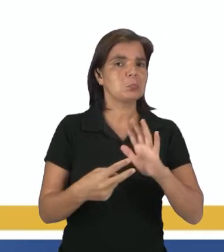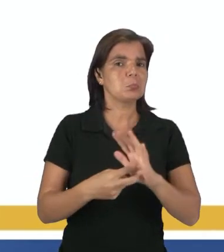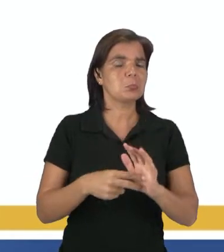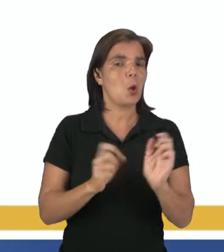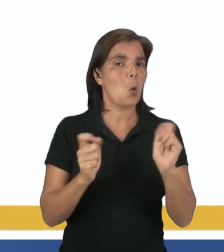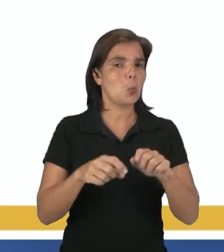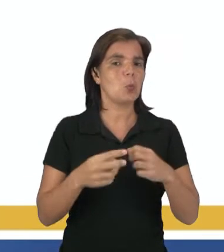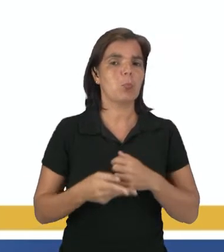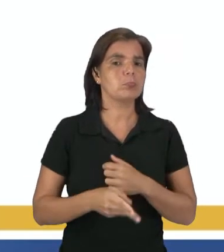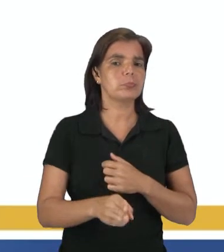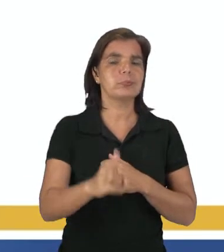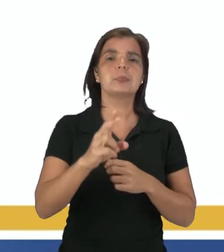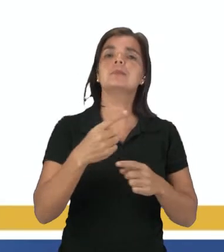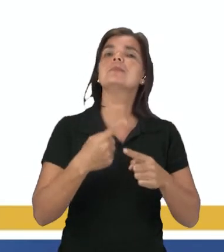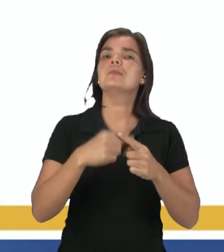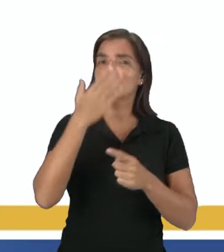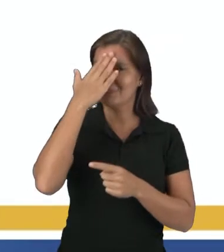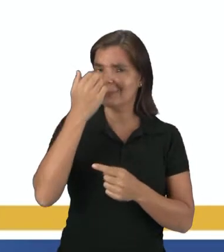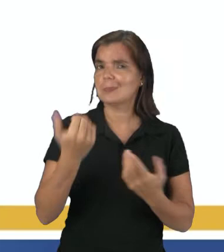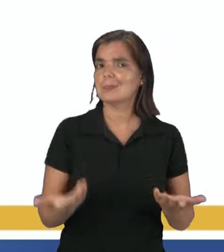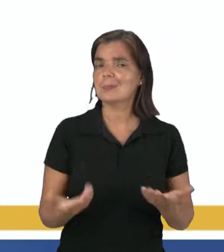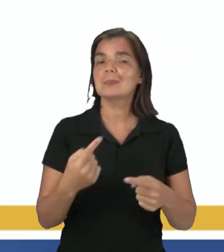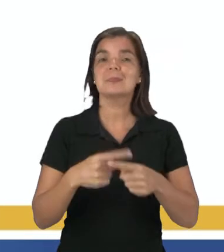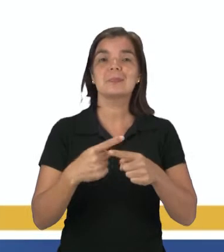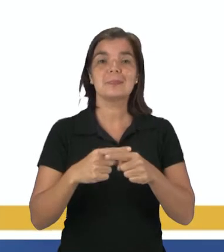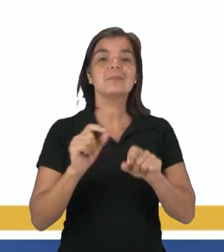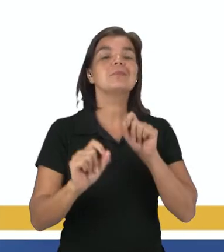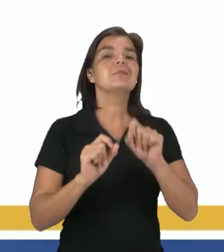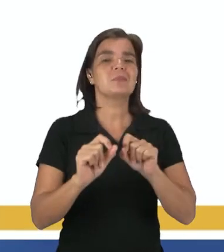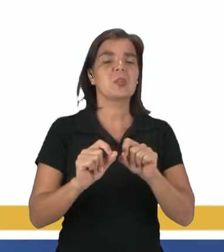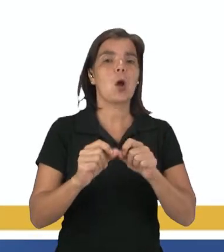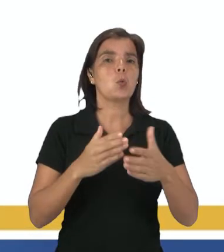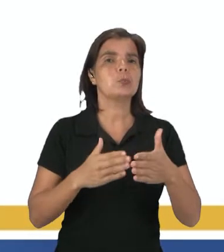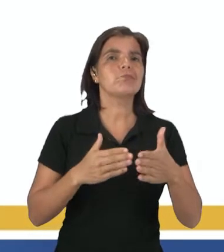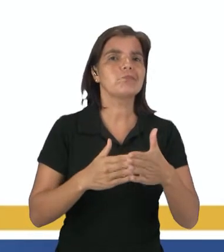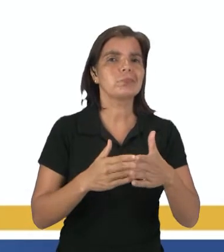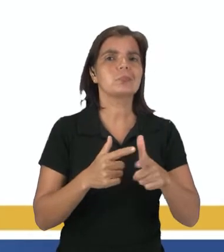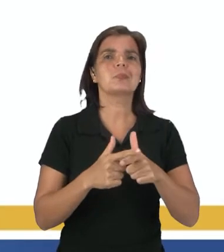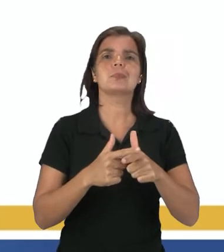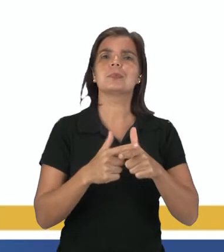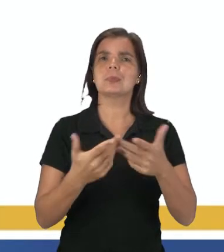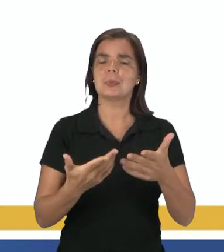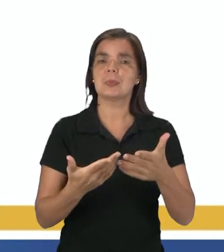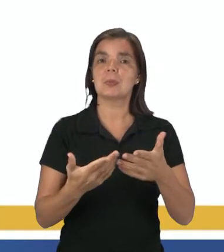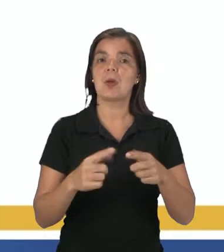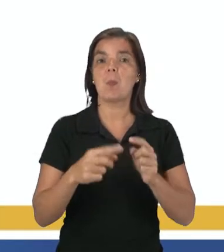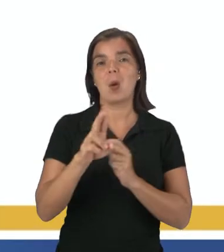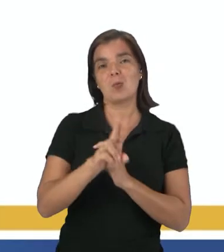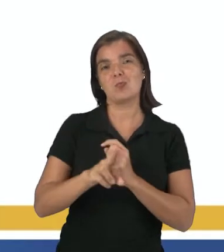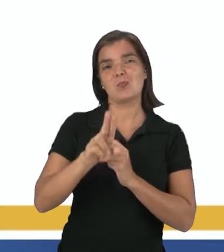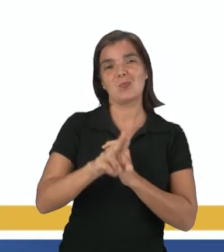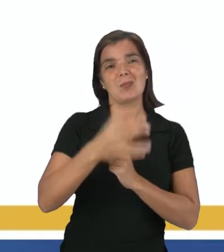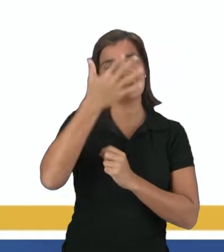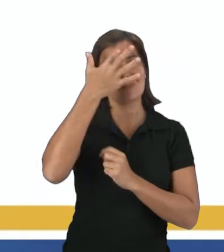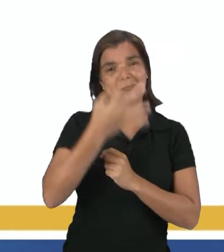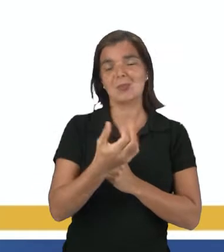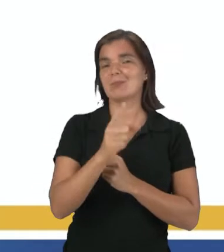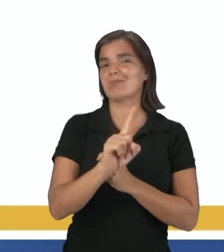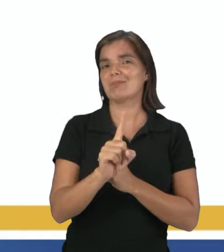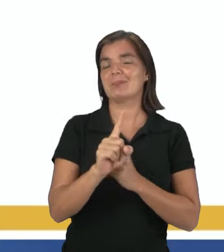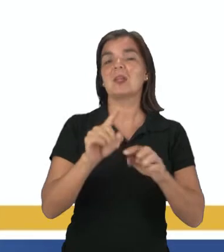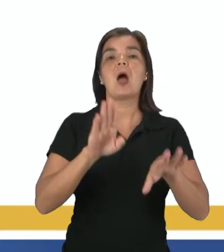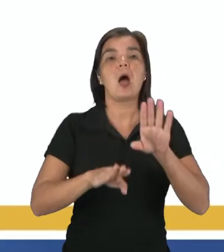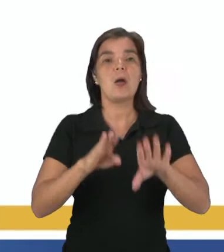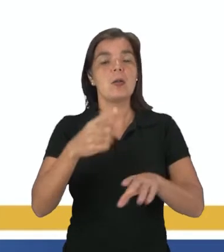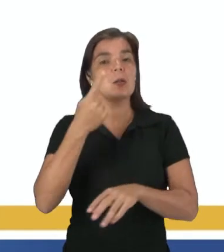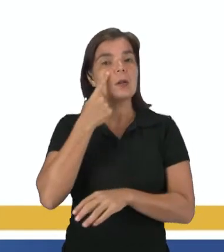estar disponíveis para sempre, sabe por quê? Porque elas podem sofrer alguns impactos, elas podem ser mal utilizadas. Por exemplo,